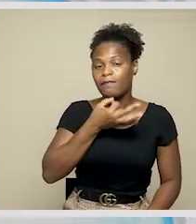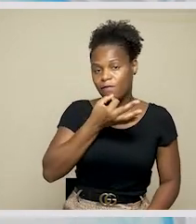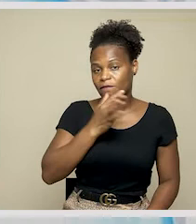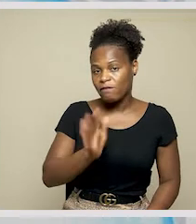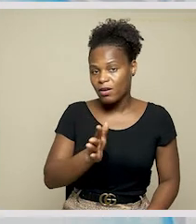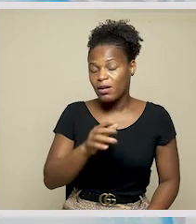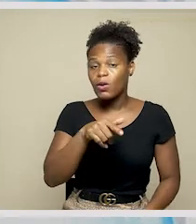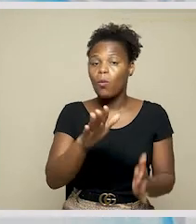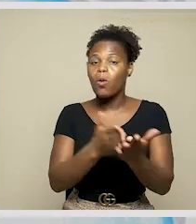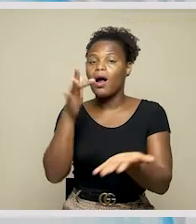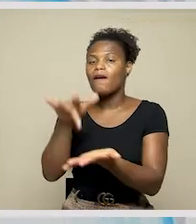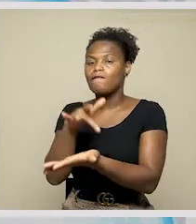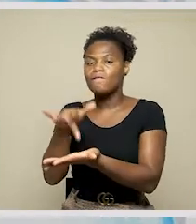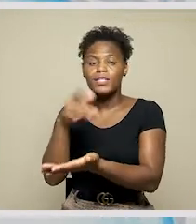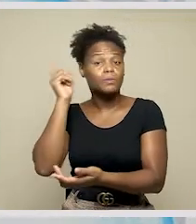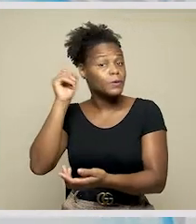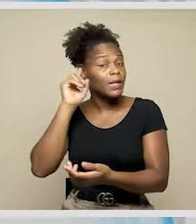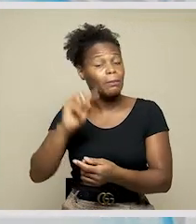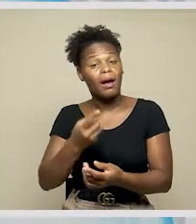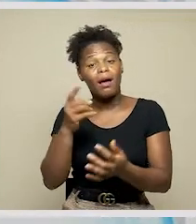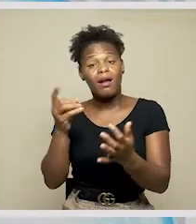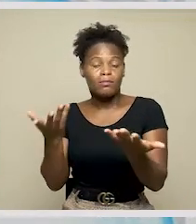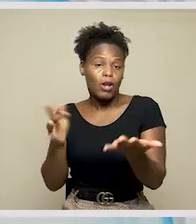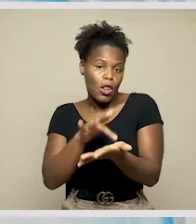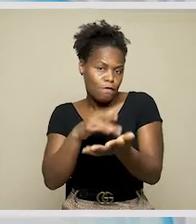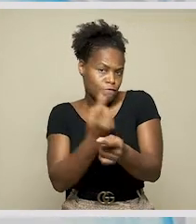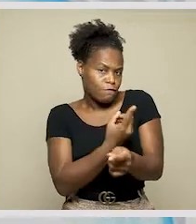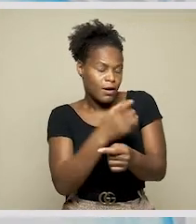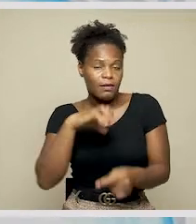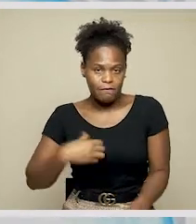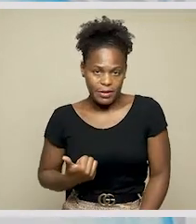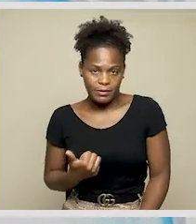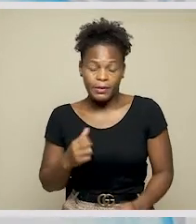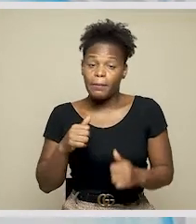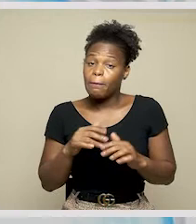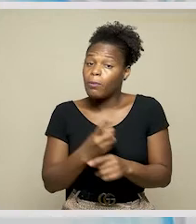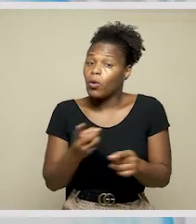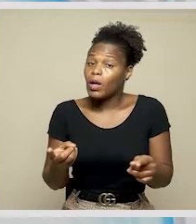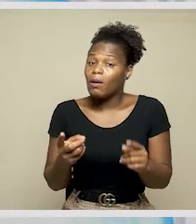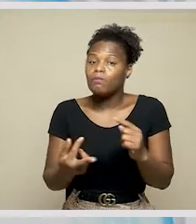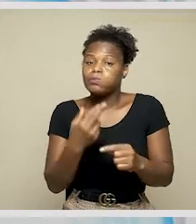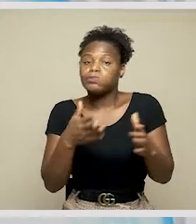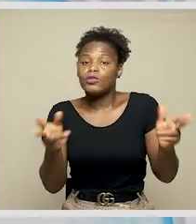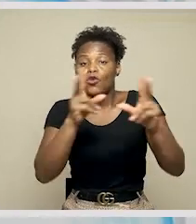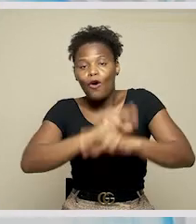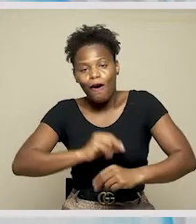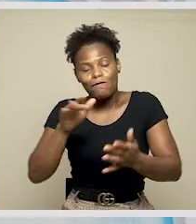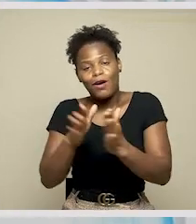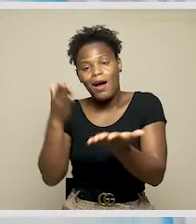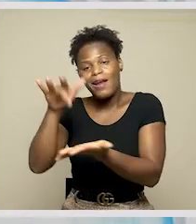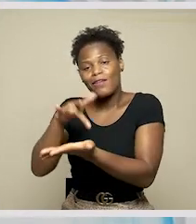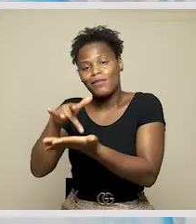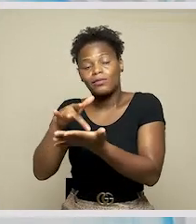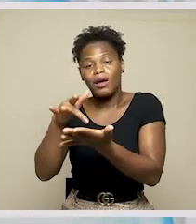referir, foi uma revista muito importante para a literatura cabo-verdiana, porque inaugura a moderna literatura